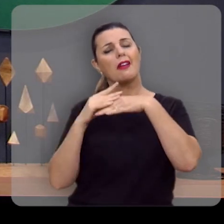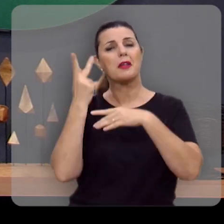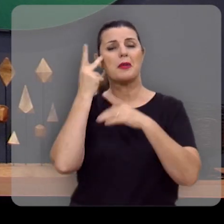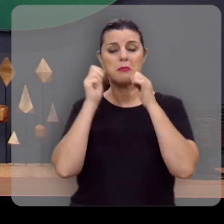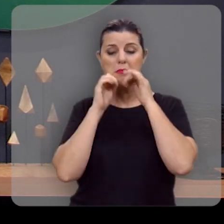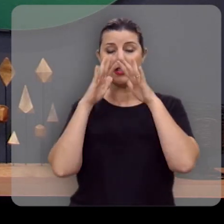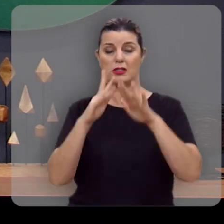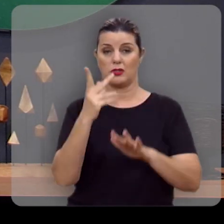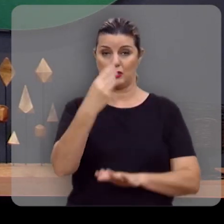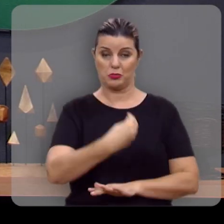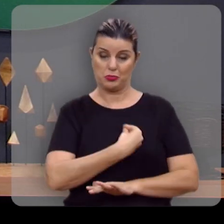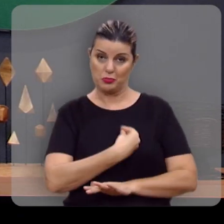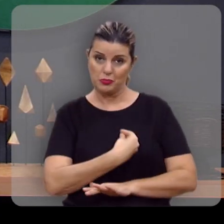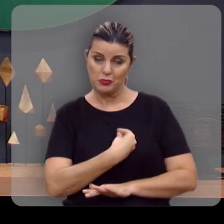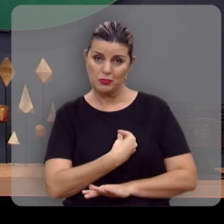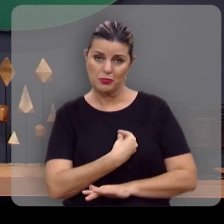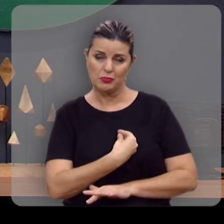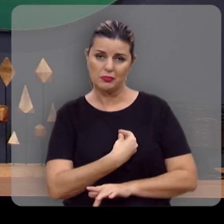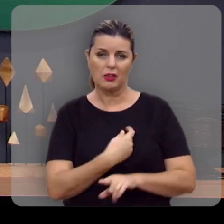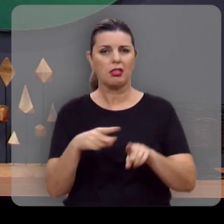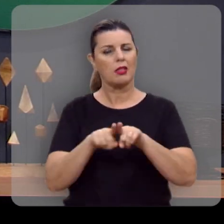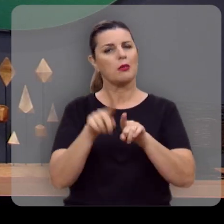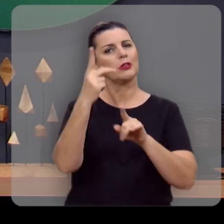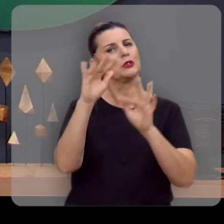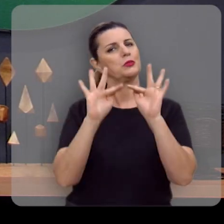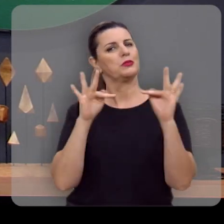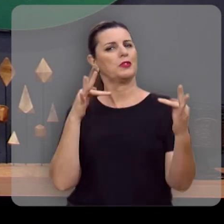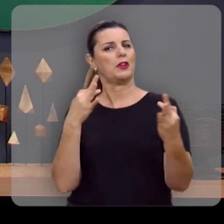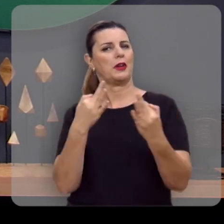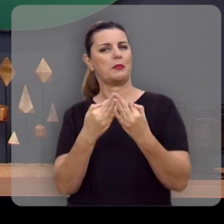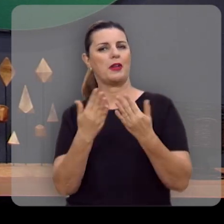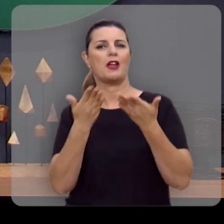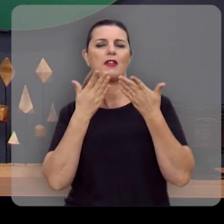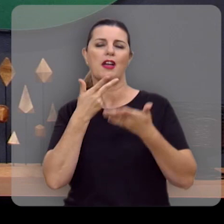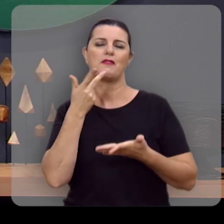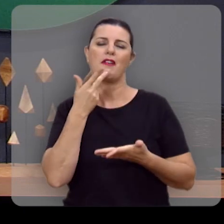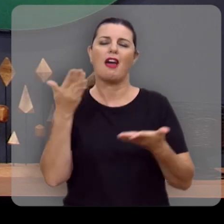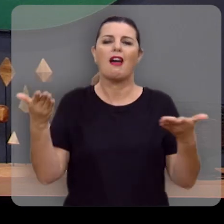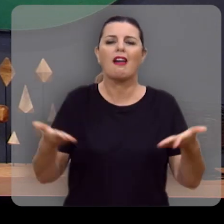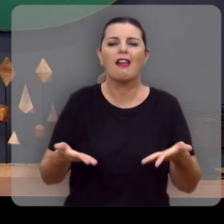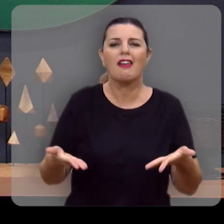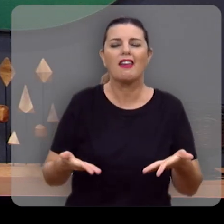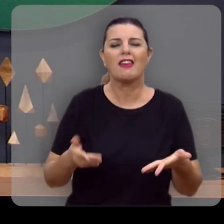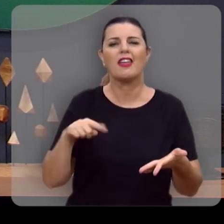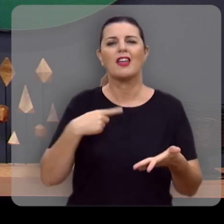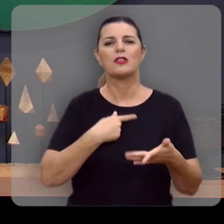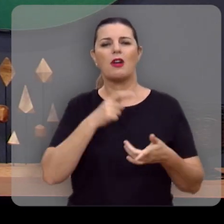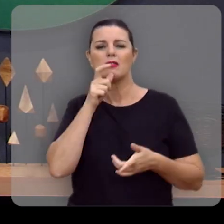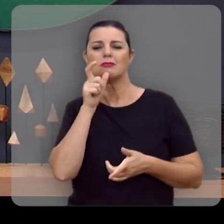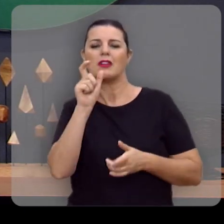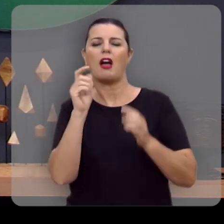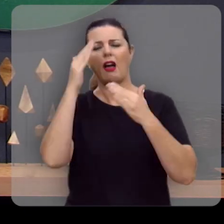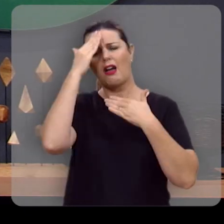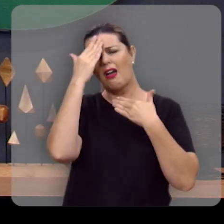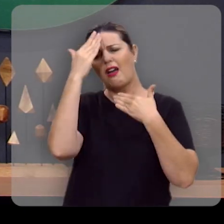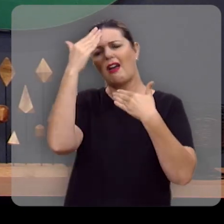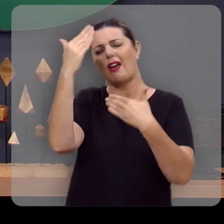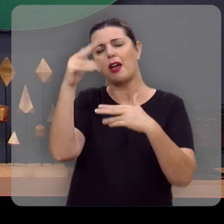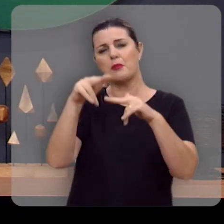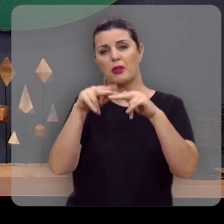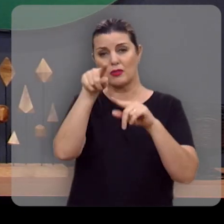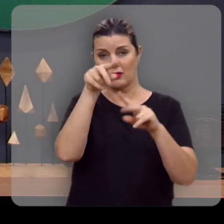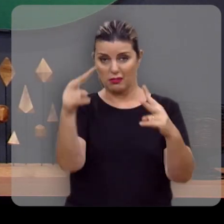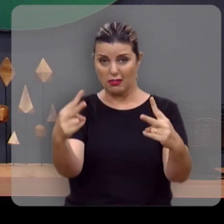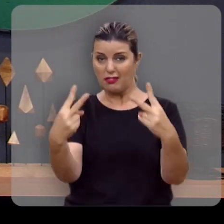carinho para abençoar sua vida e a sua família. Eu quero registrar aqui nossa palavra de gratidão pela